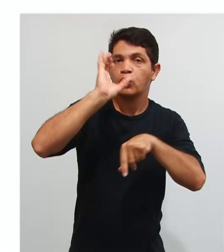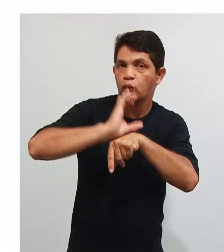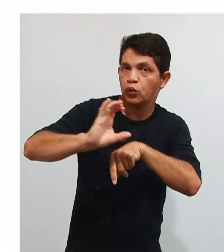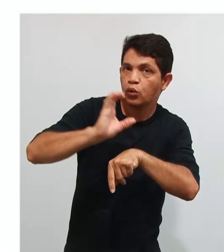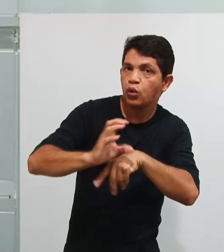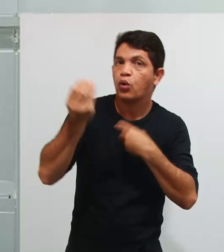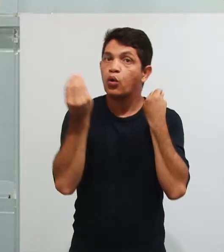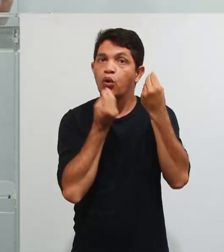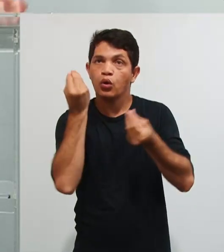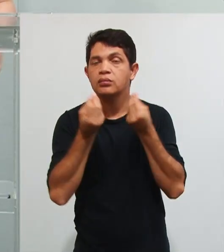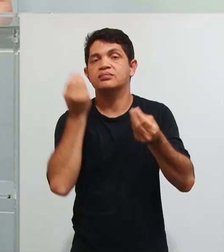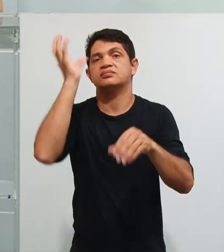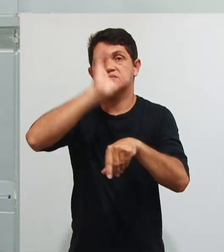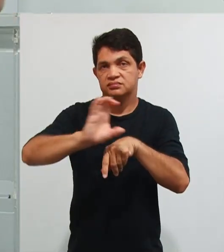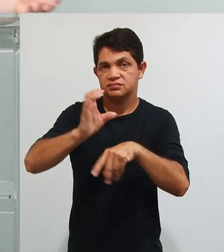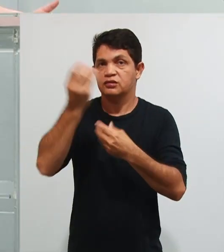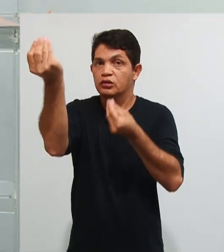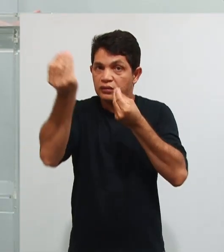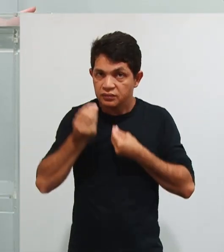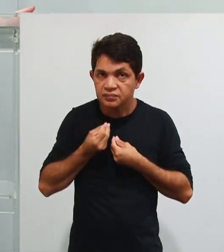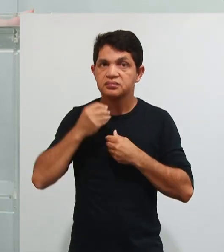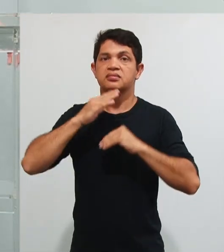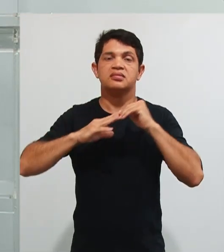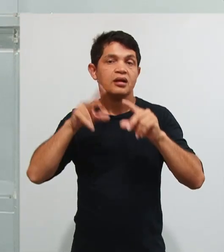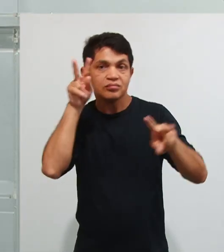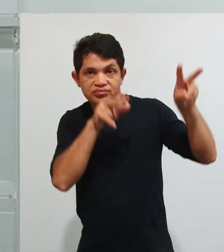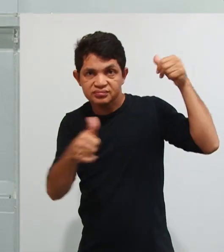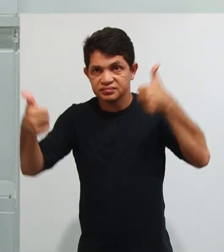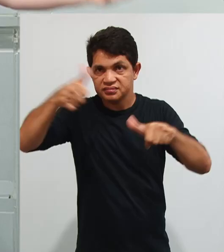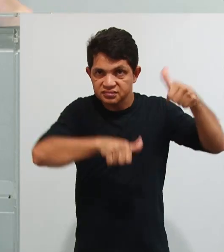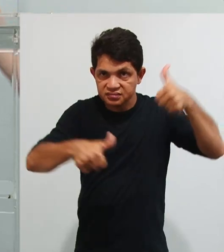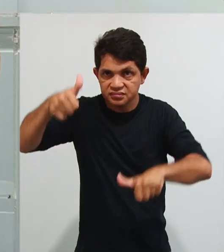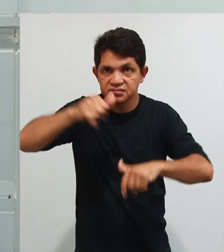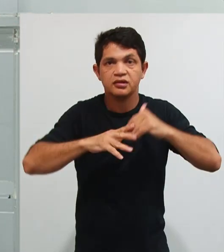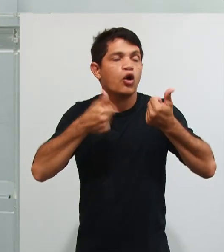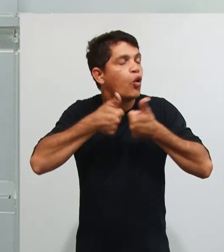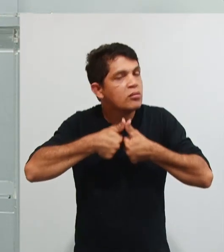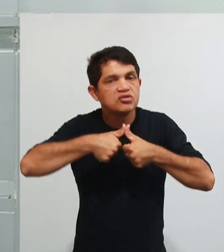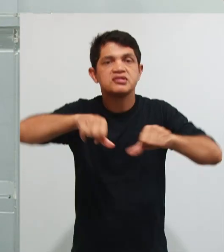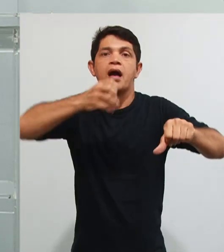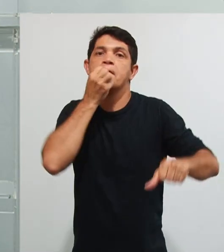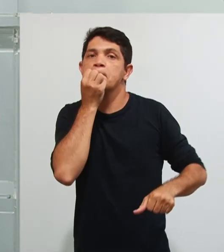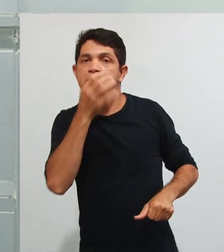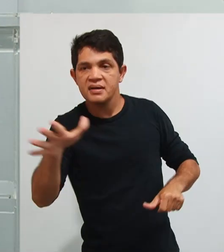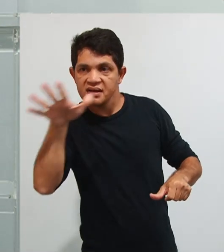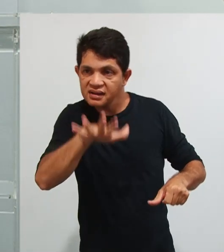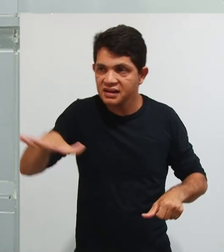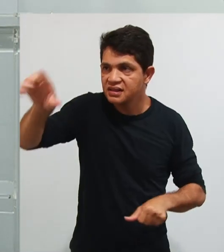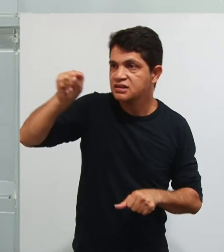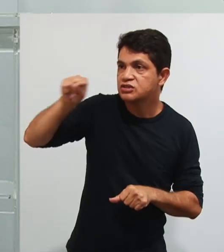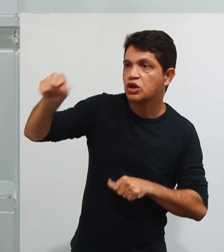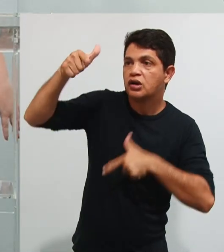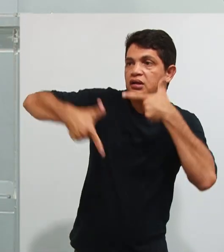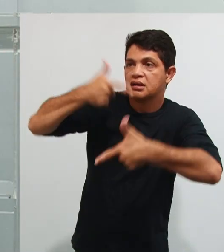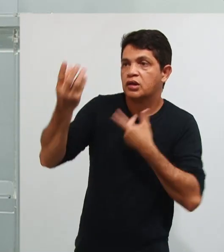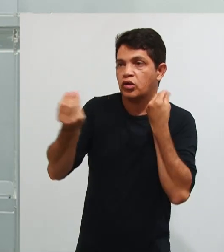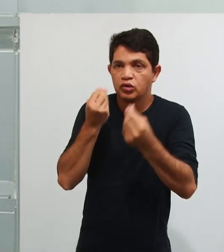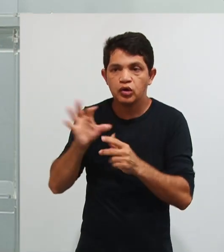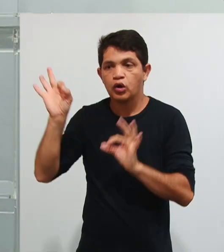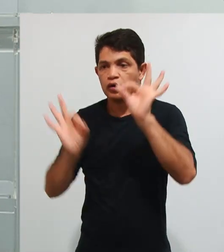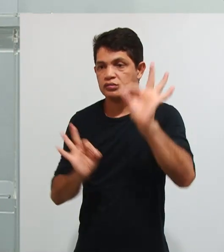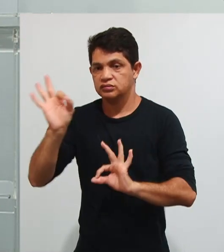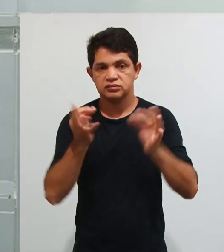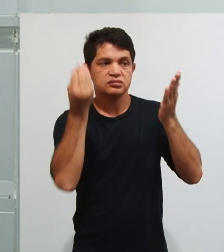mim? Primeira questão, eu vou precisar fazer análise de como está o ambiente onde eu quero que essa organização